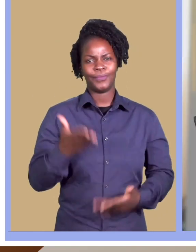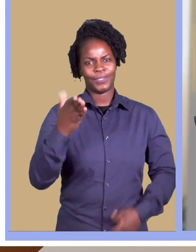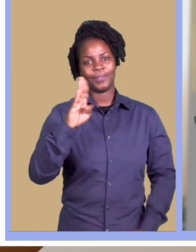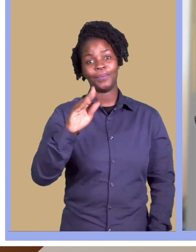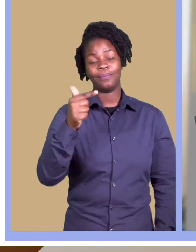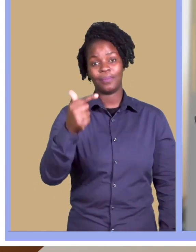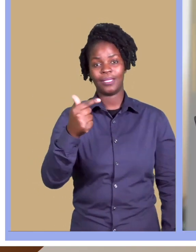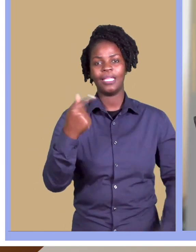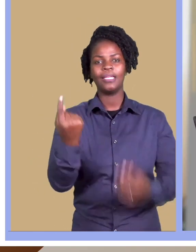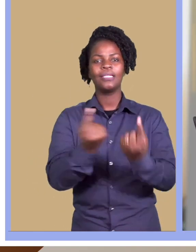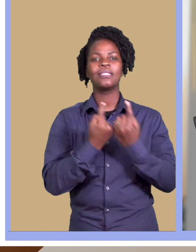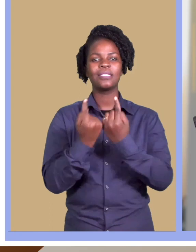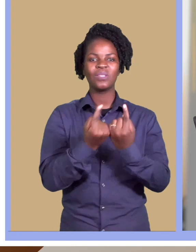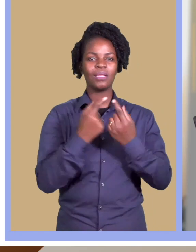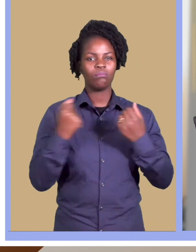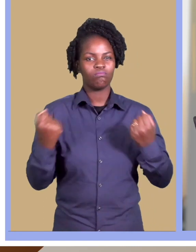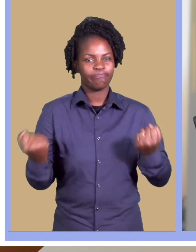de emergência,